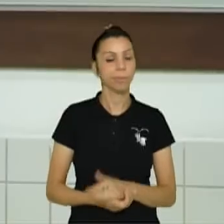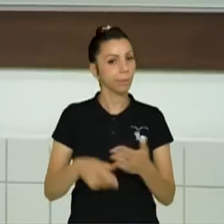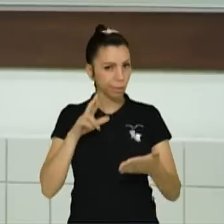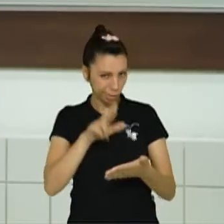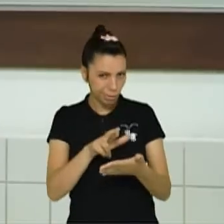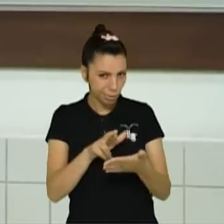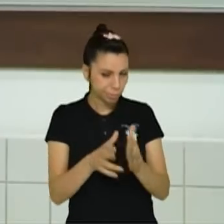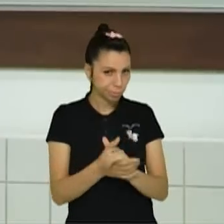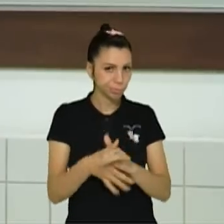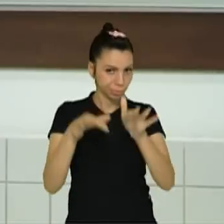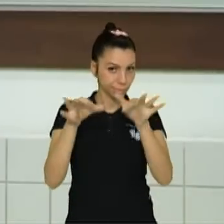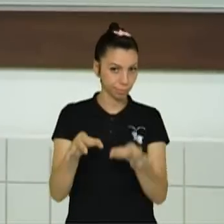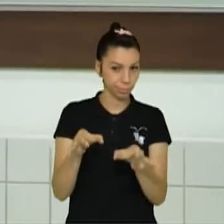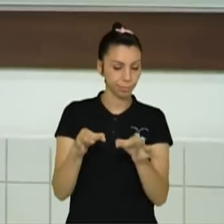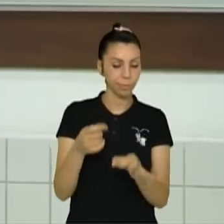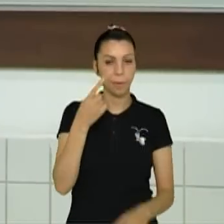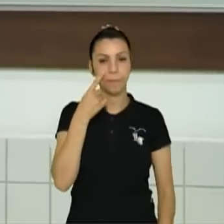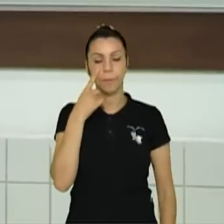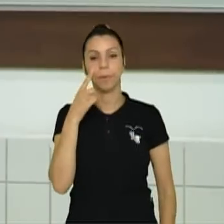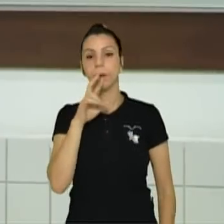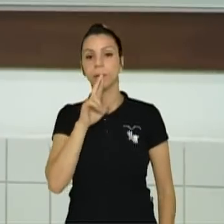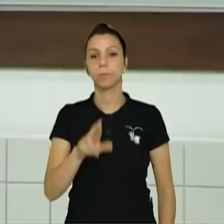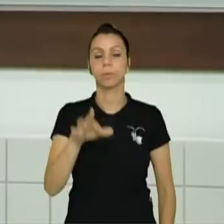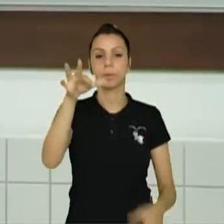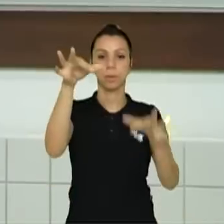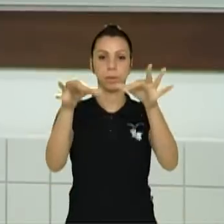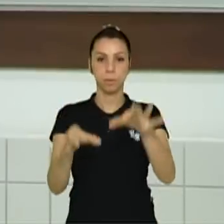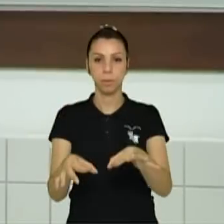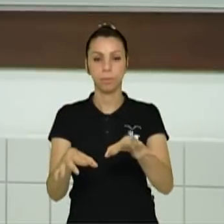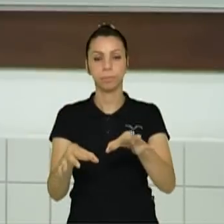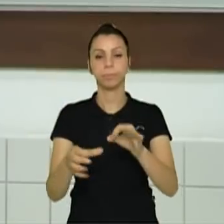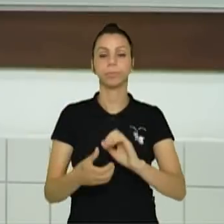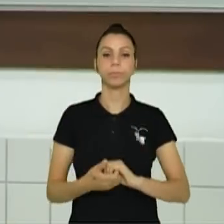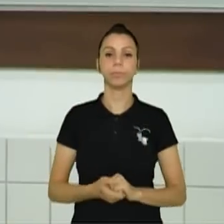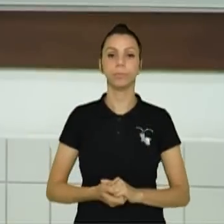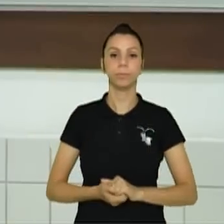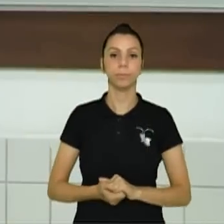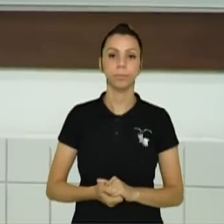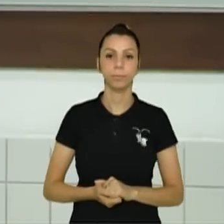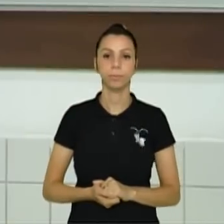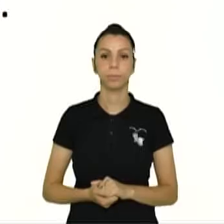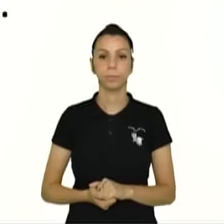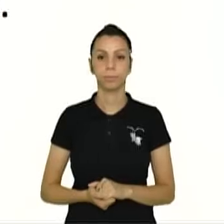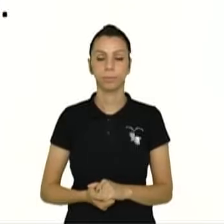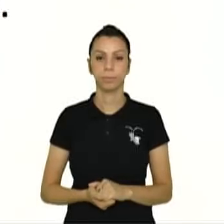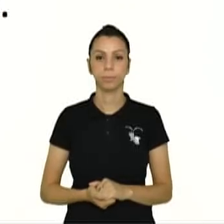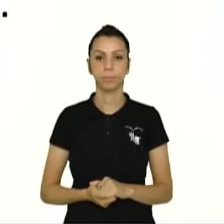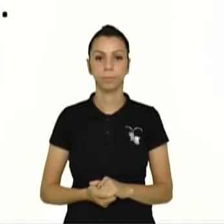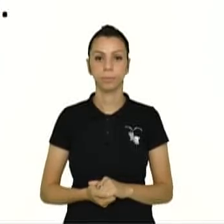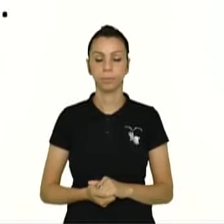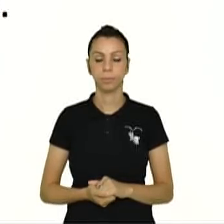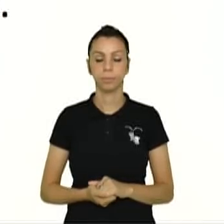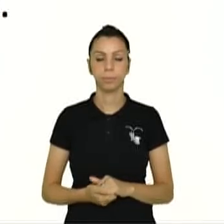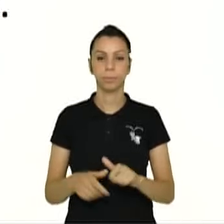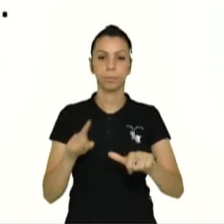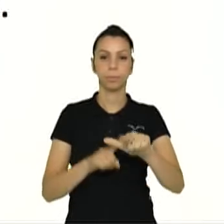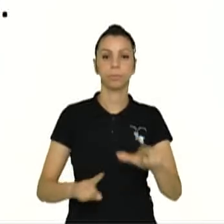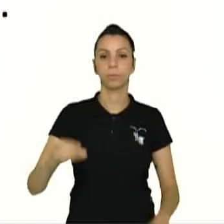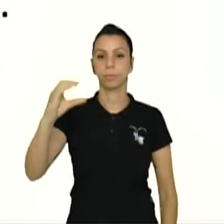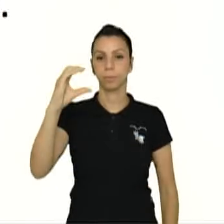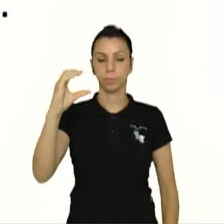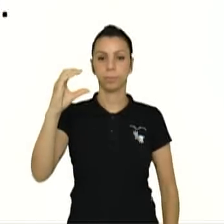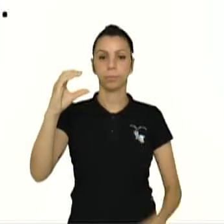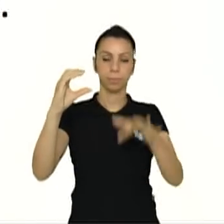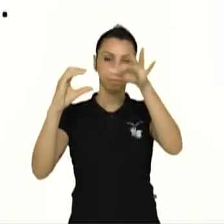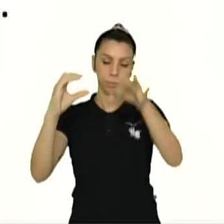Respondeu? Tudo certinho? Vamos ver então qual é a alternativa correta? Vamos lá? C. Catequizar os